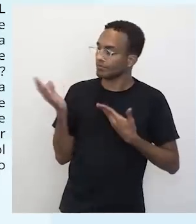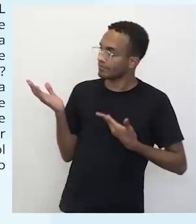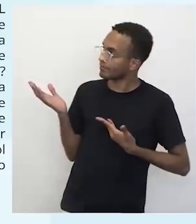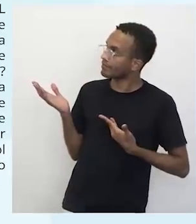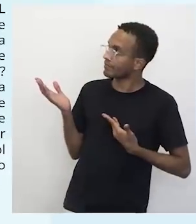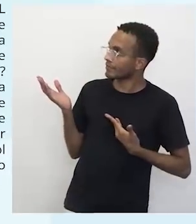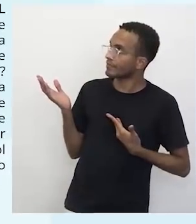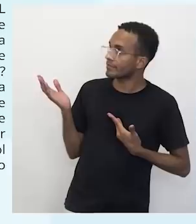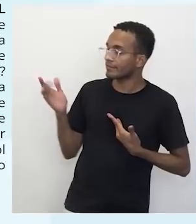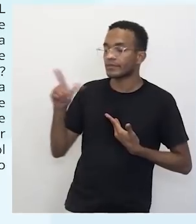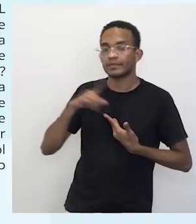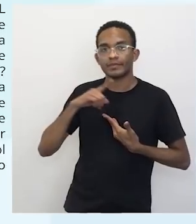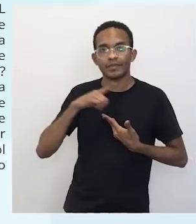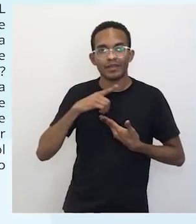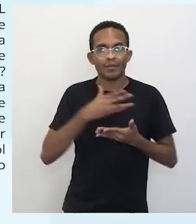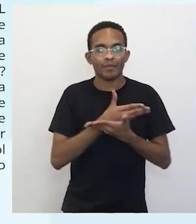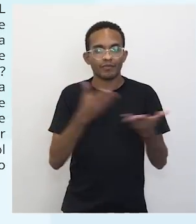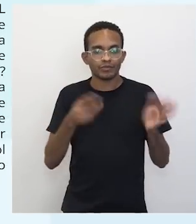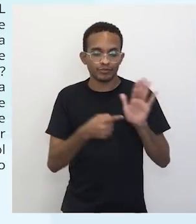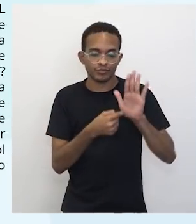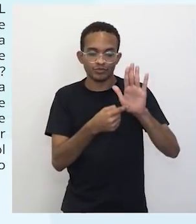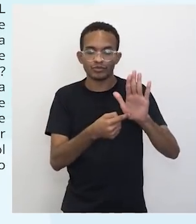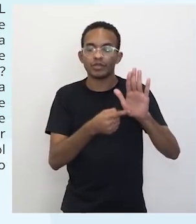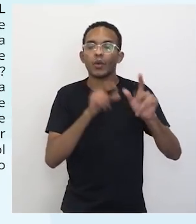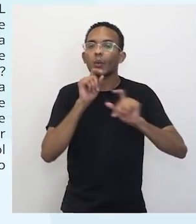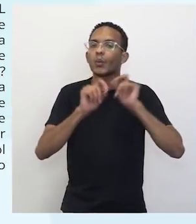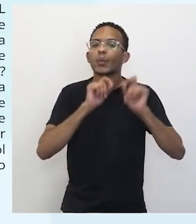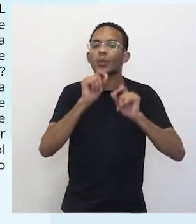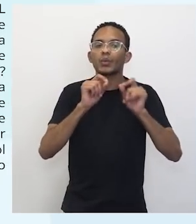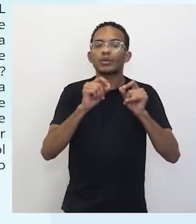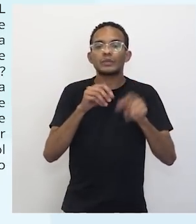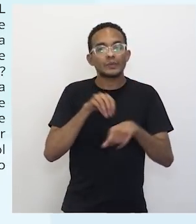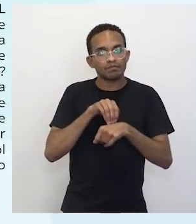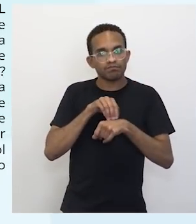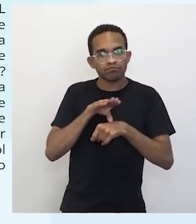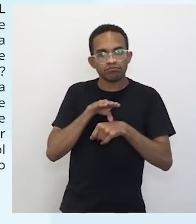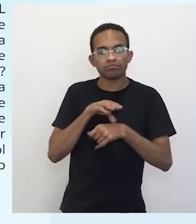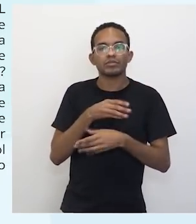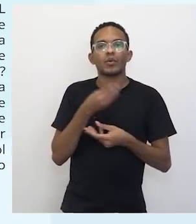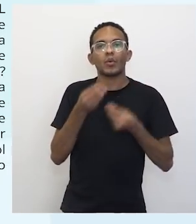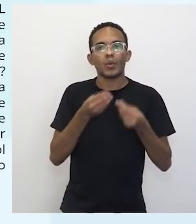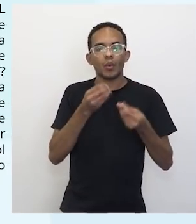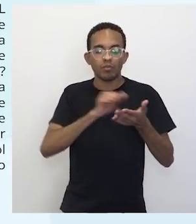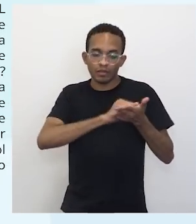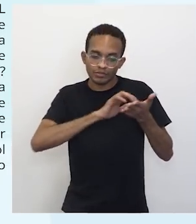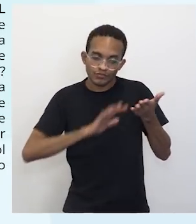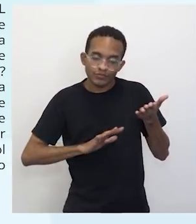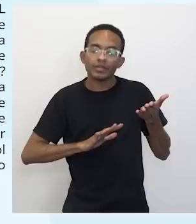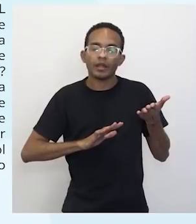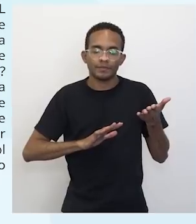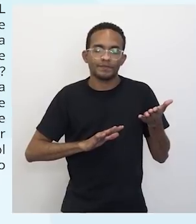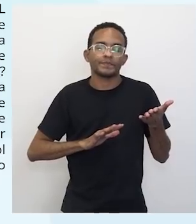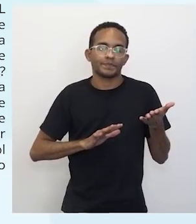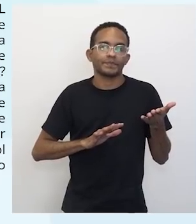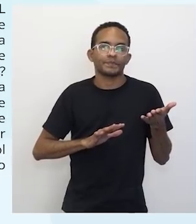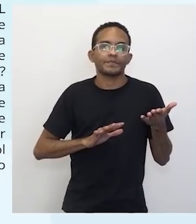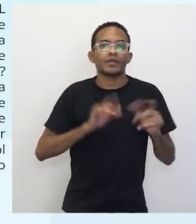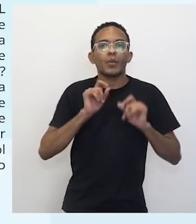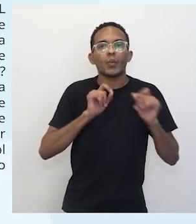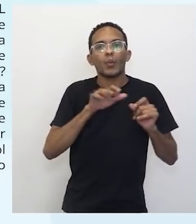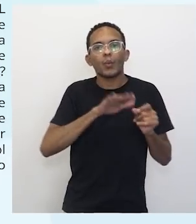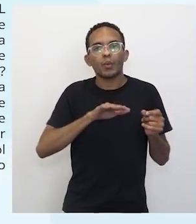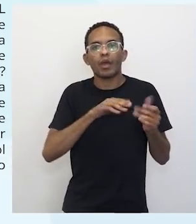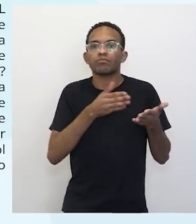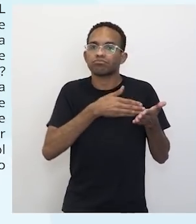Aqui eu tenho para vocês uma sugestão de atividade, né, que ela está